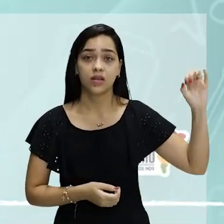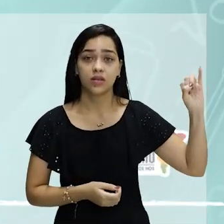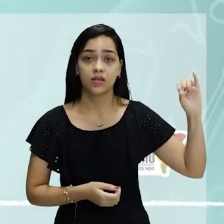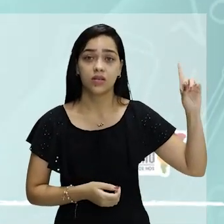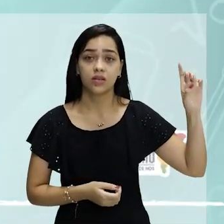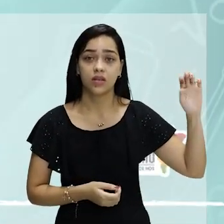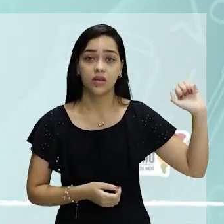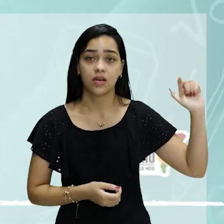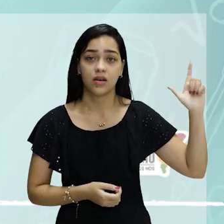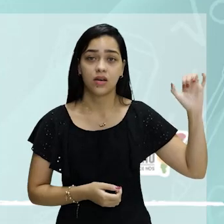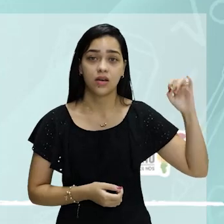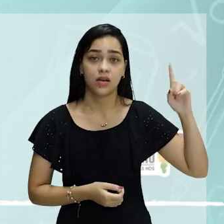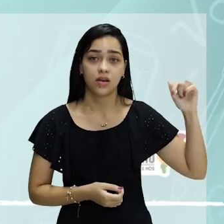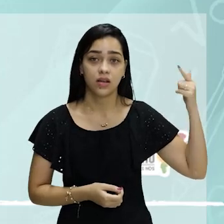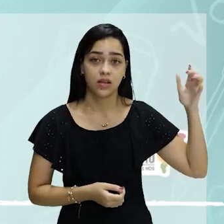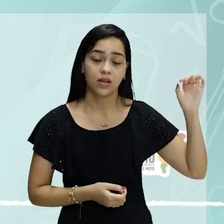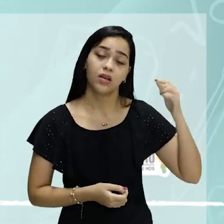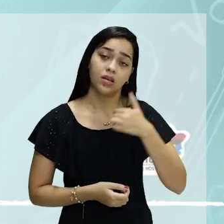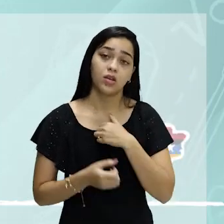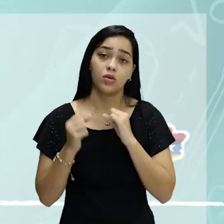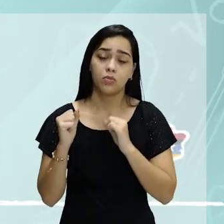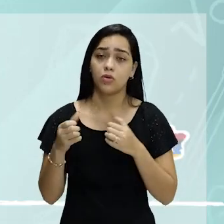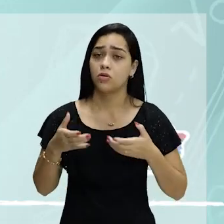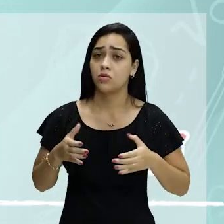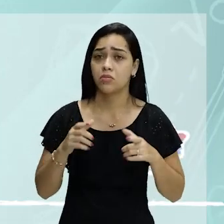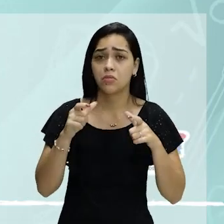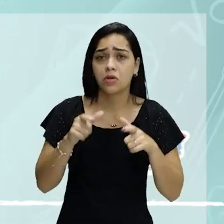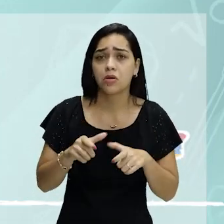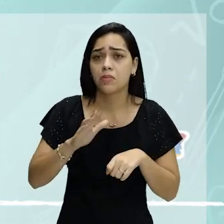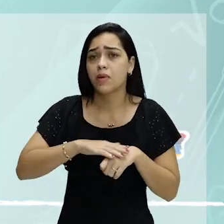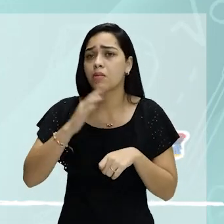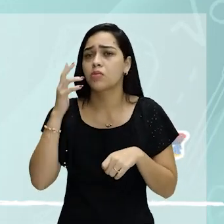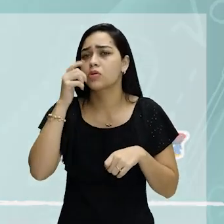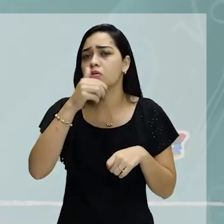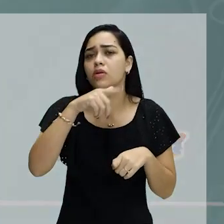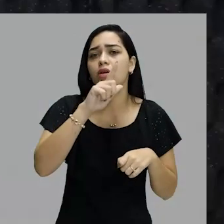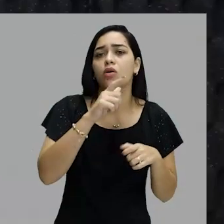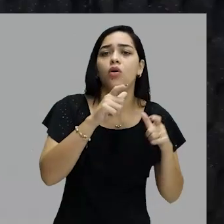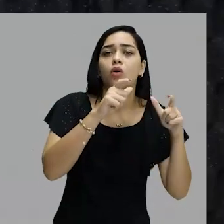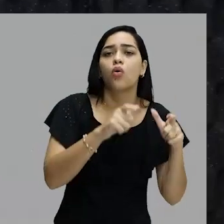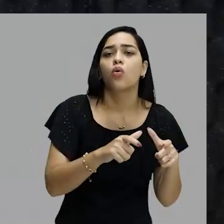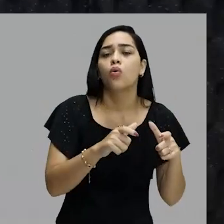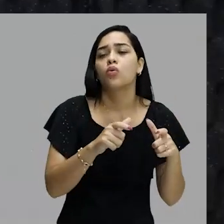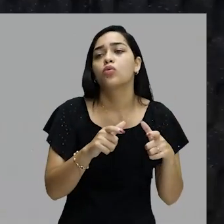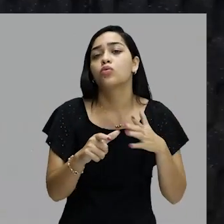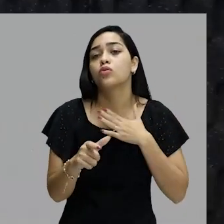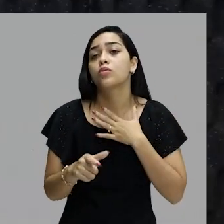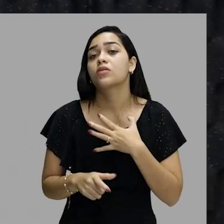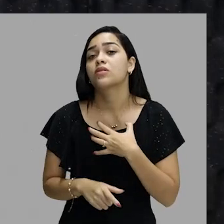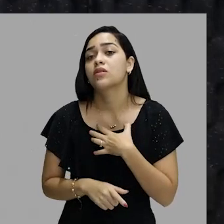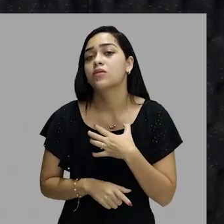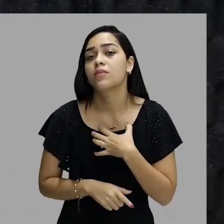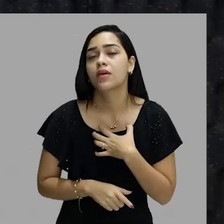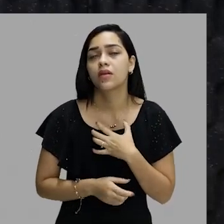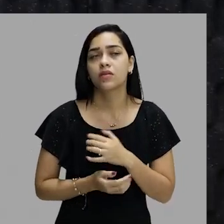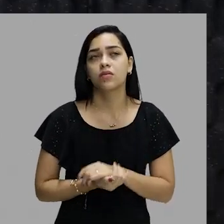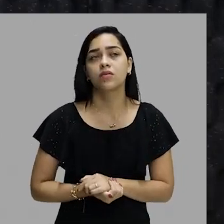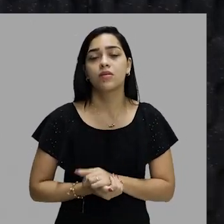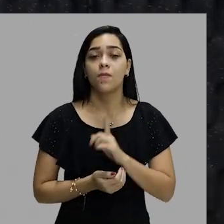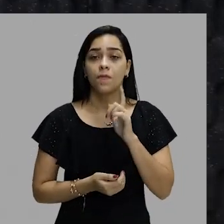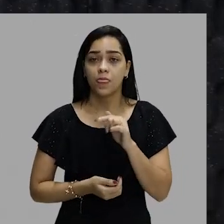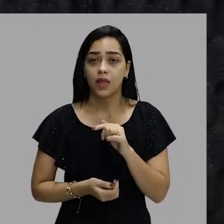idealização. Eu posso idealizar minha terra mais linda do que outra, mais bonita do que outra, por conta dos meus sentimentos. Isso